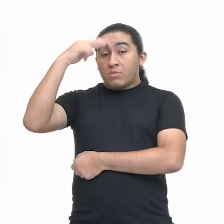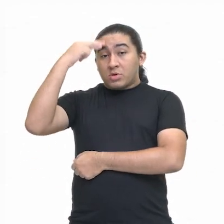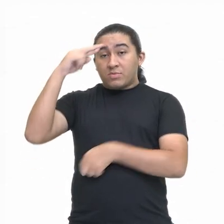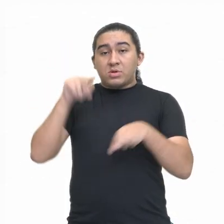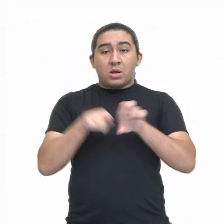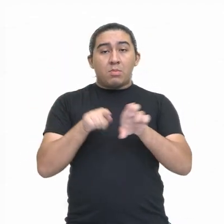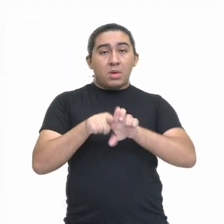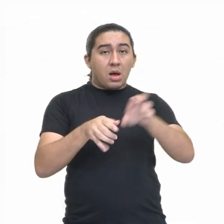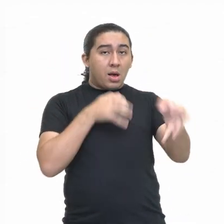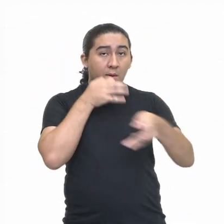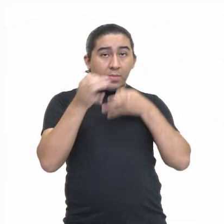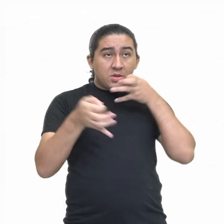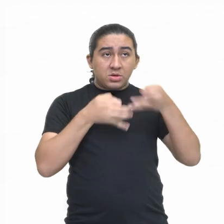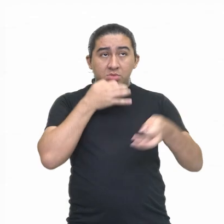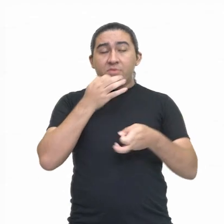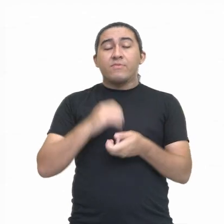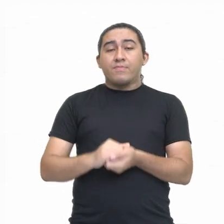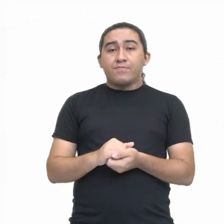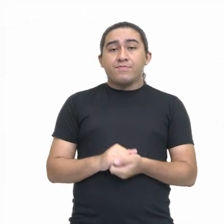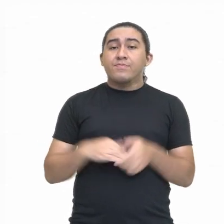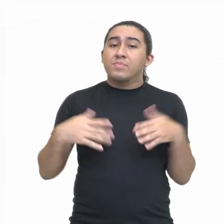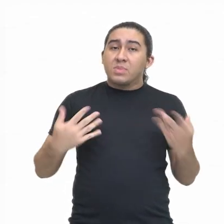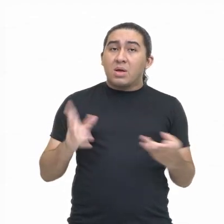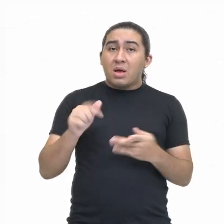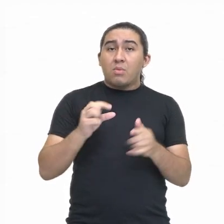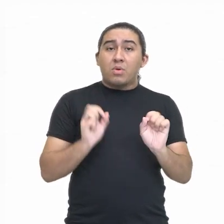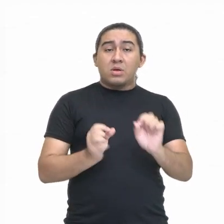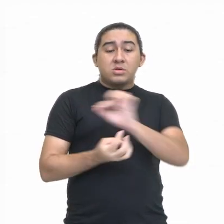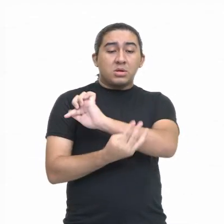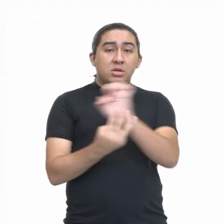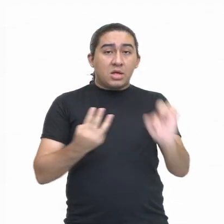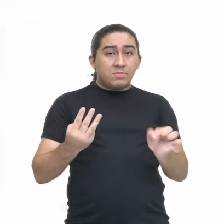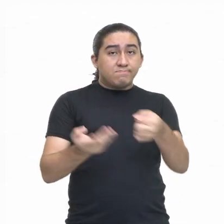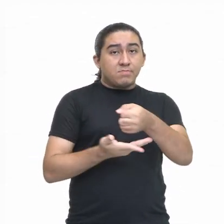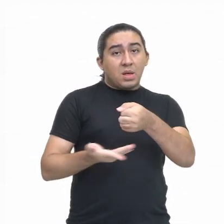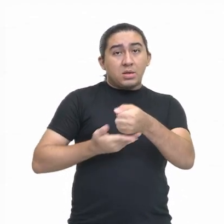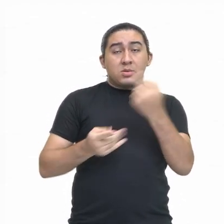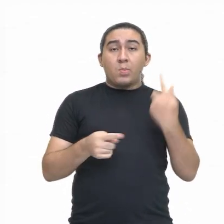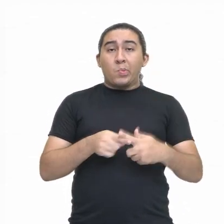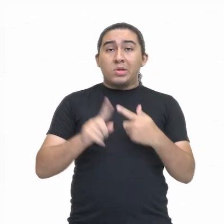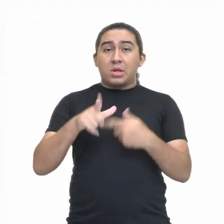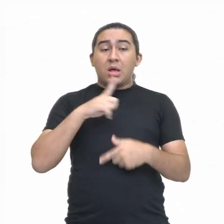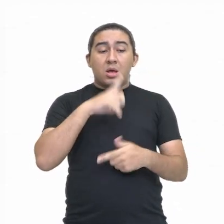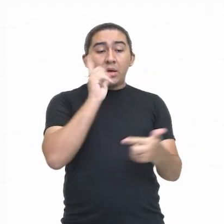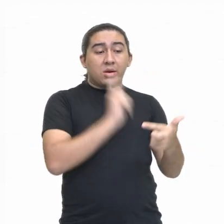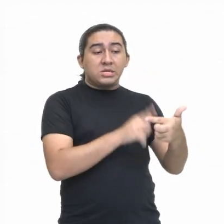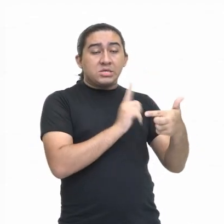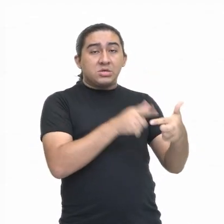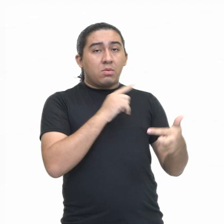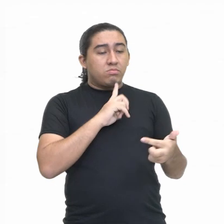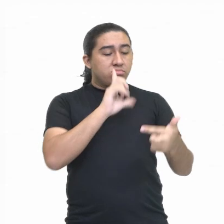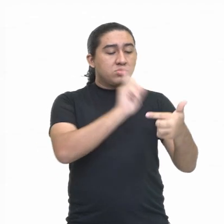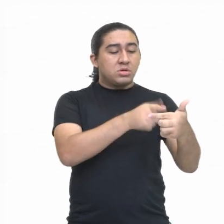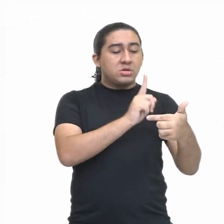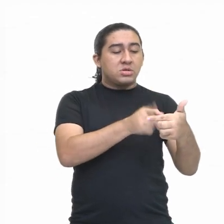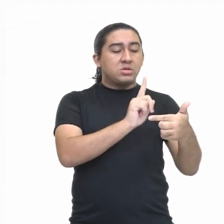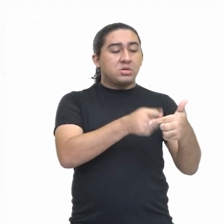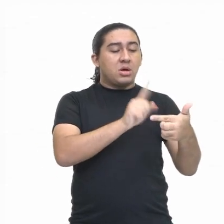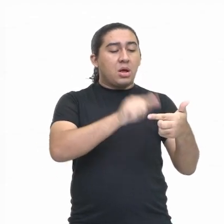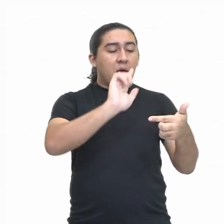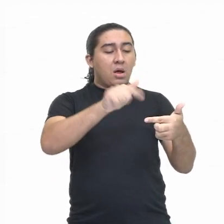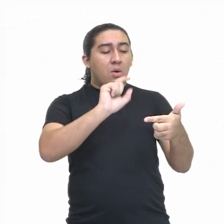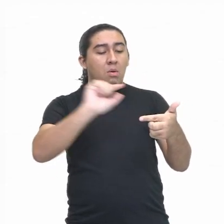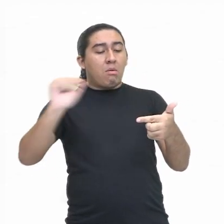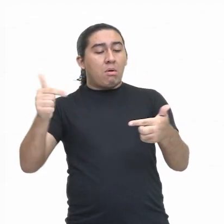reflexivo e argumentativo. Então, olha, é um tripé, Porque é crítico, ser crítico,